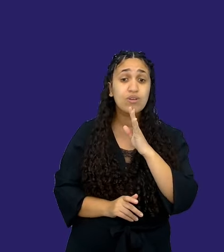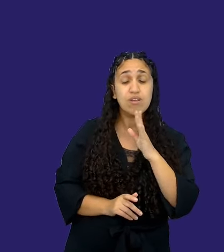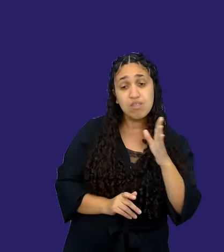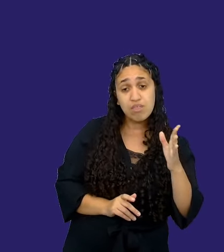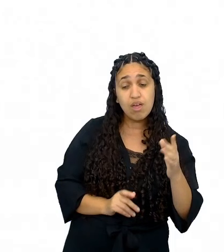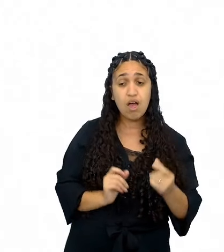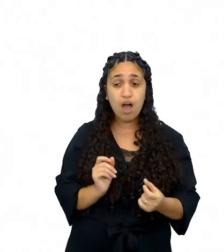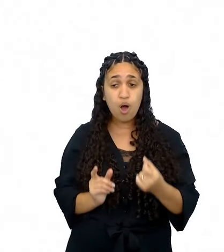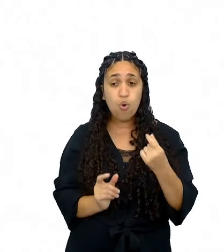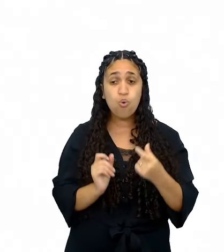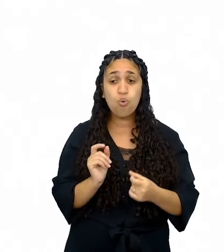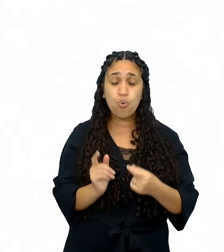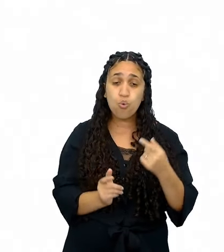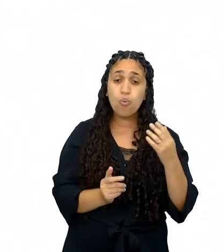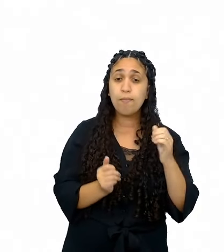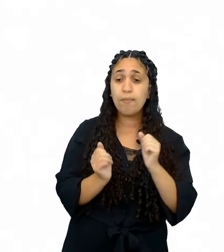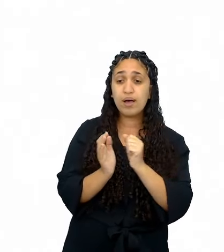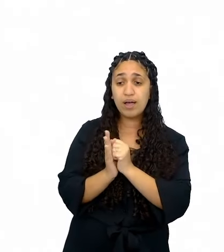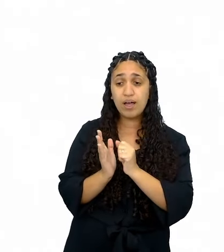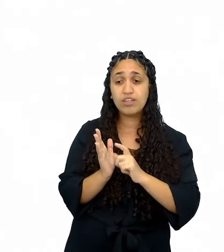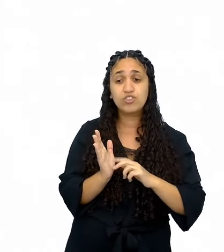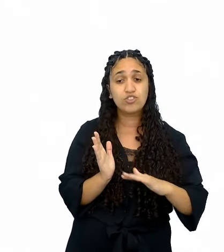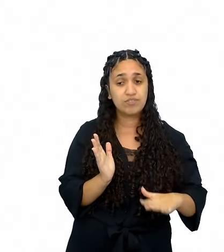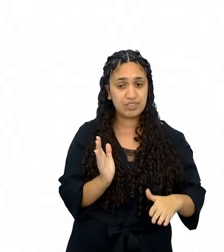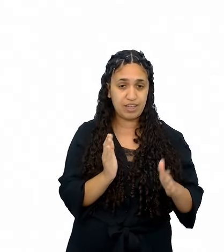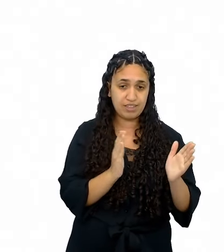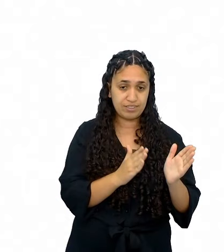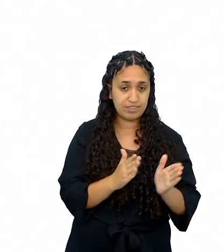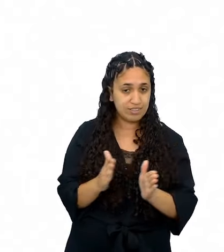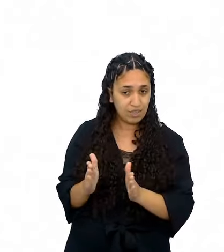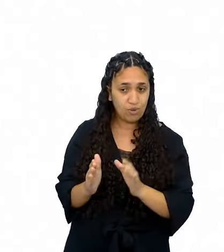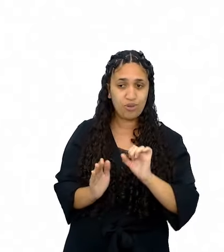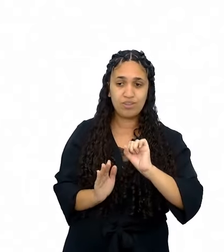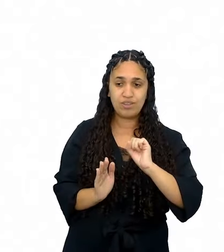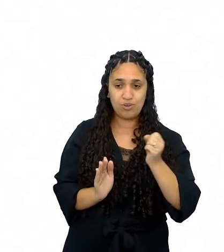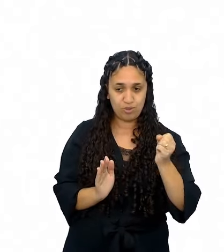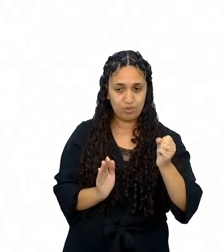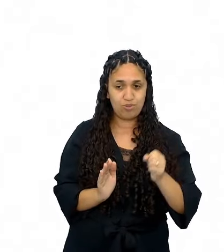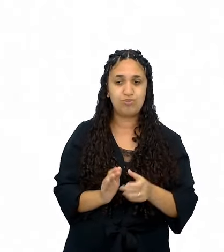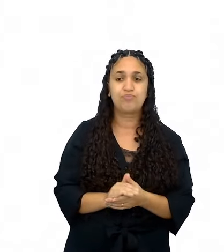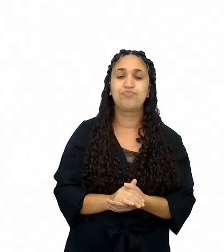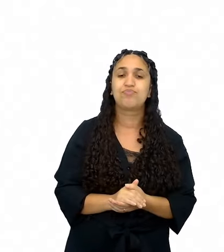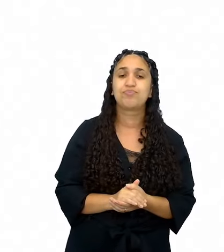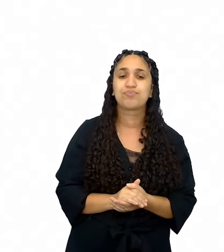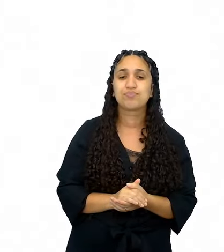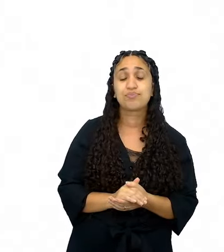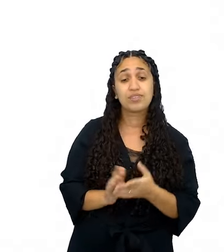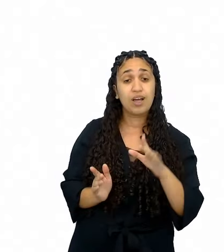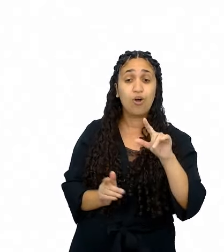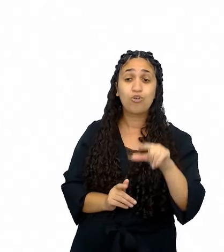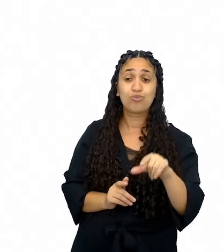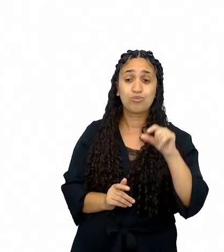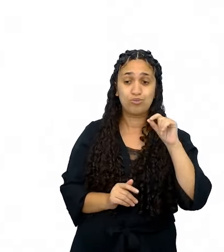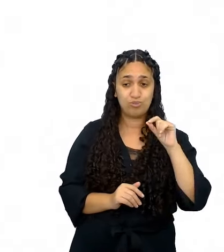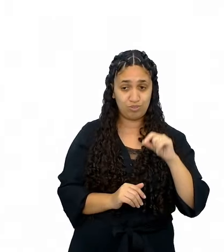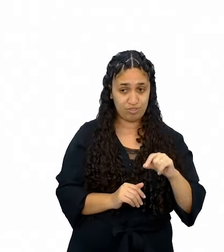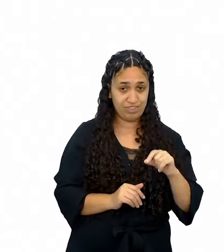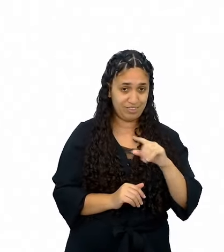Eu escolhi aqui para vocês as aulas 3 e 4, aprendendo a fazer um